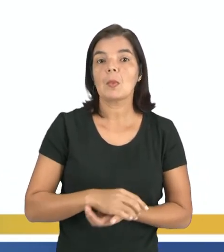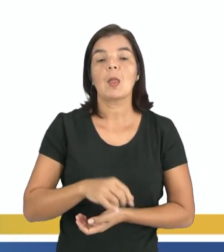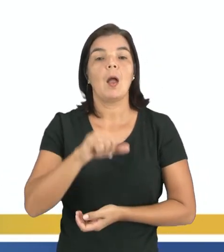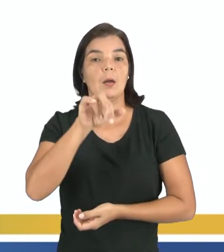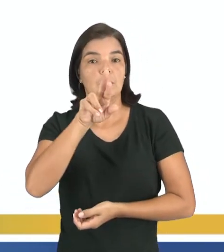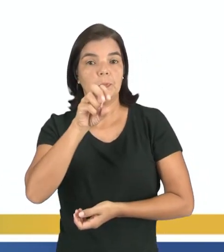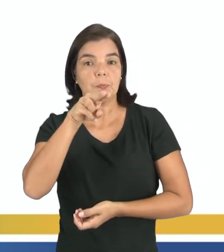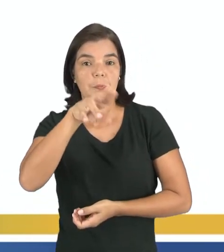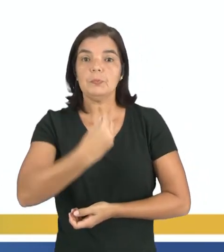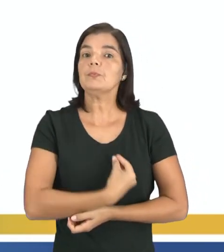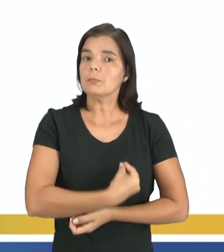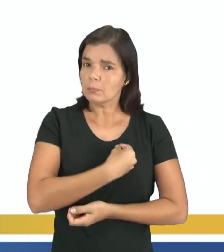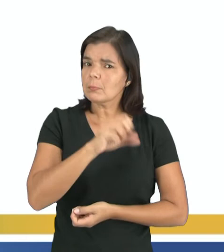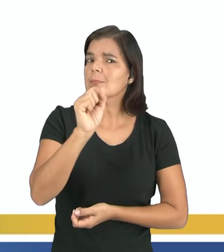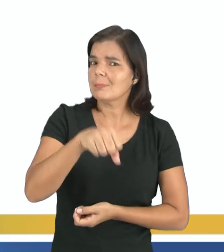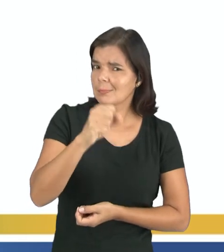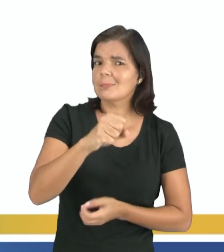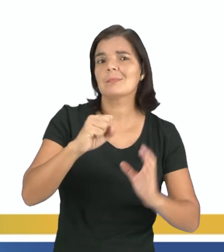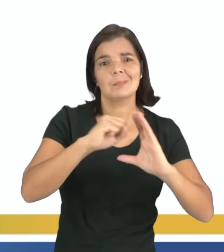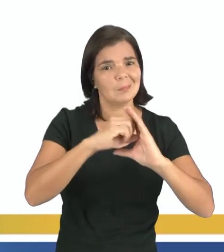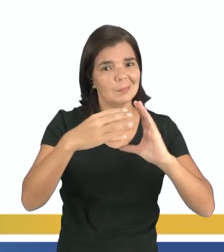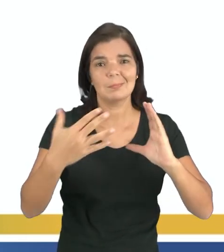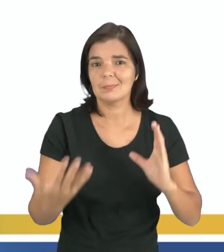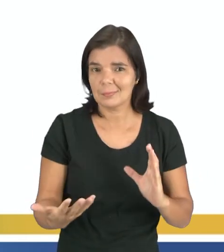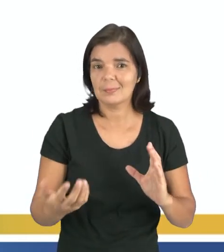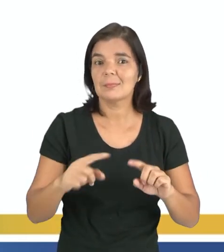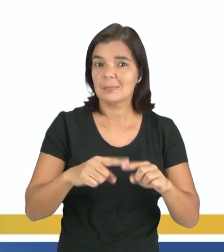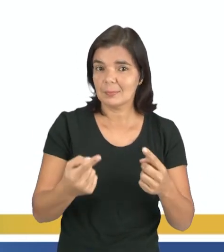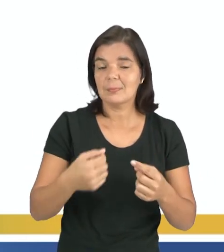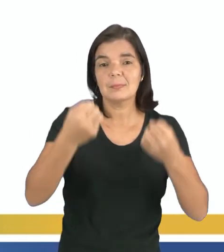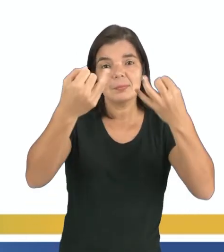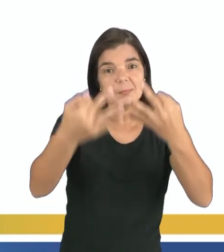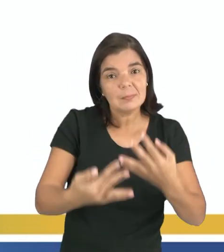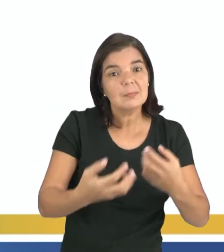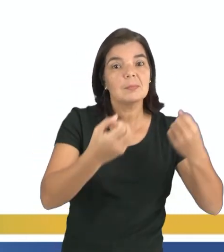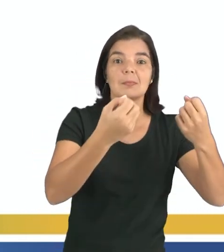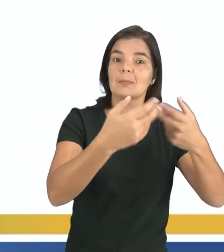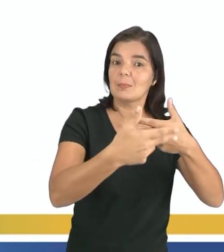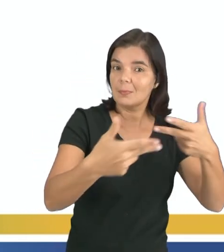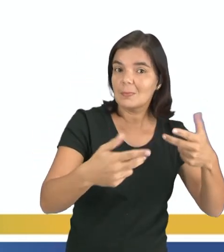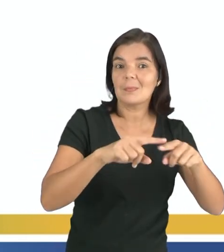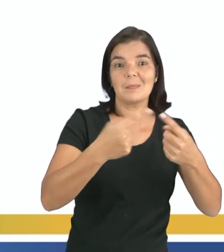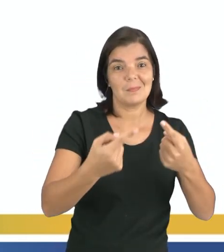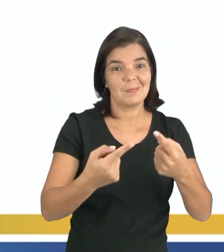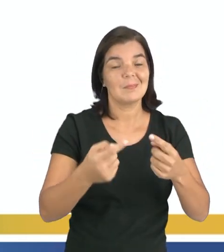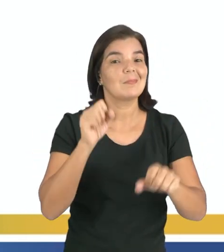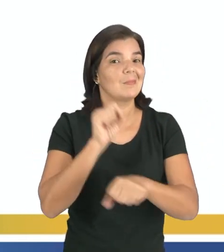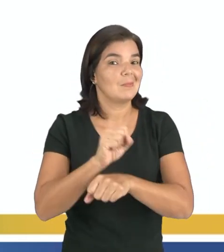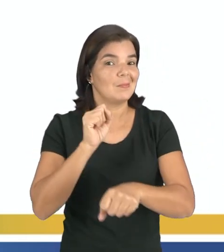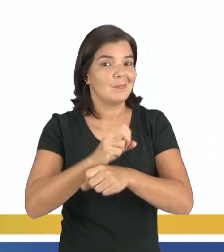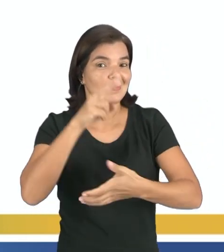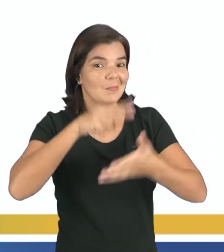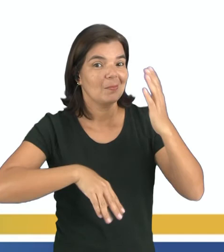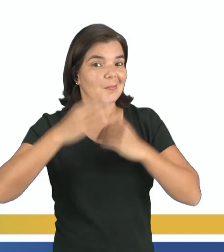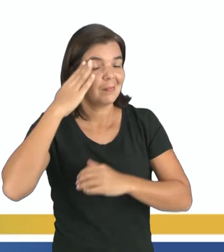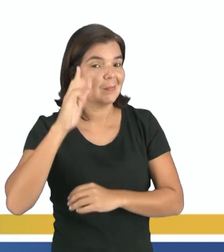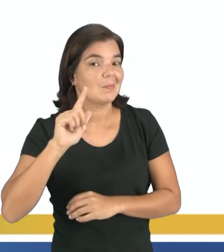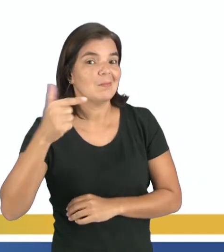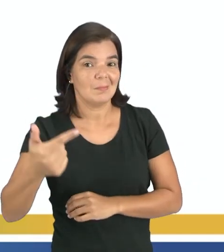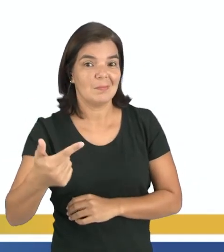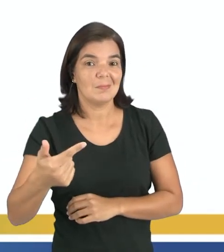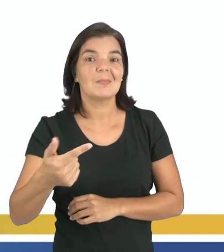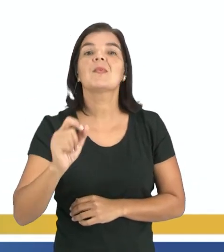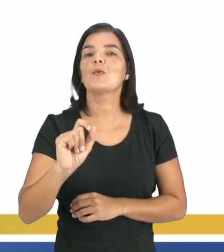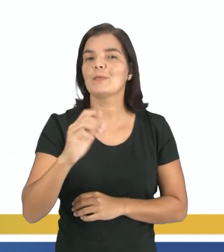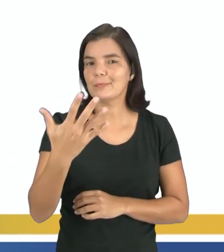está presente? Sim, é característica. Ele disse uma coisa, mas se esperava que o leitor entendesse outra. E